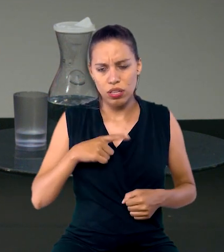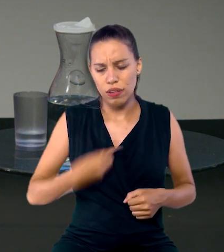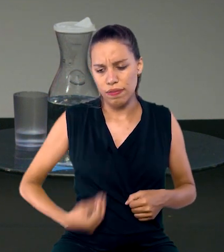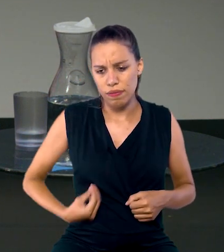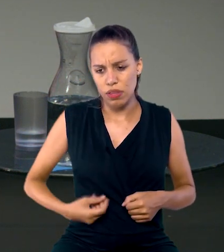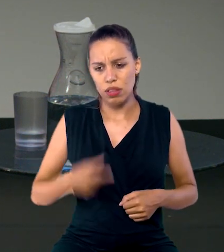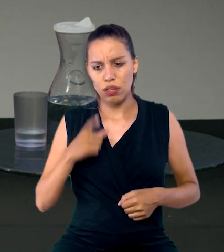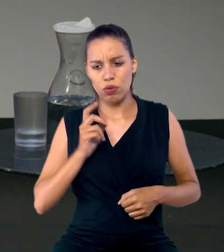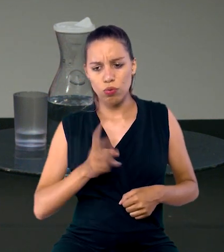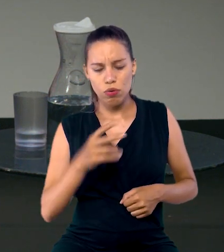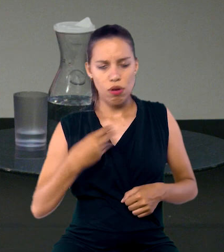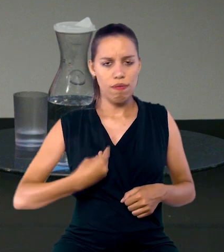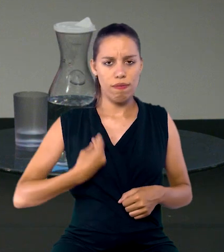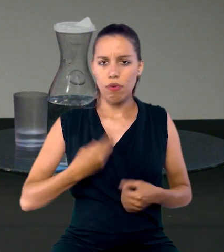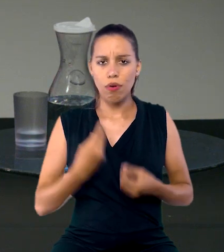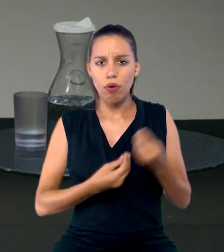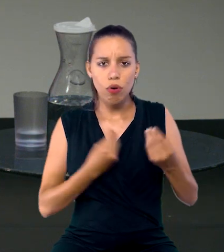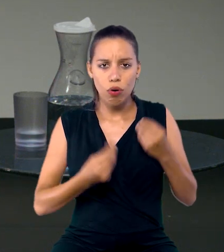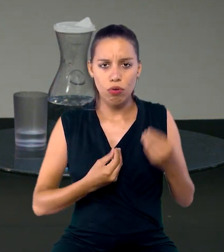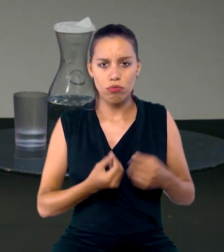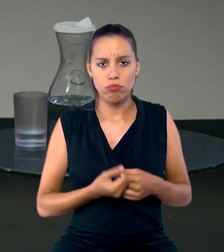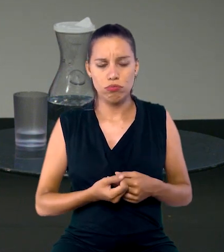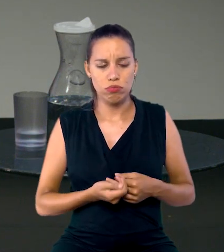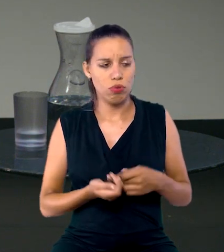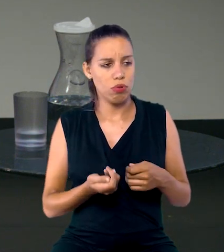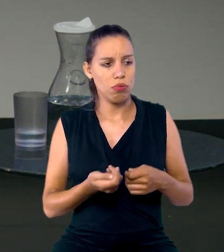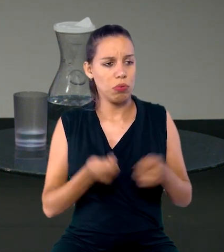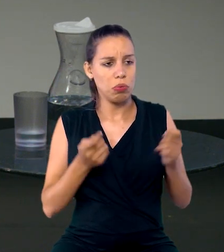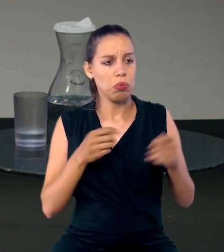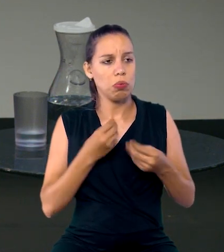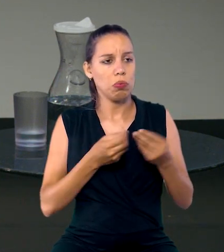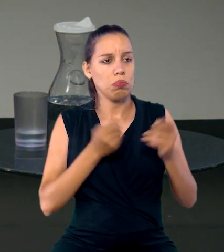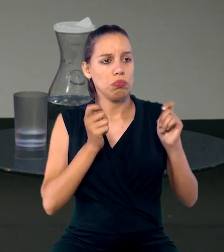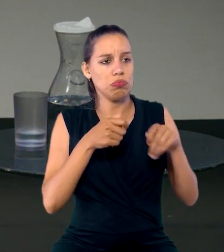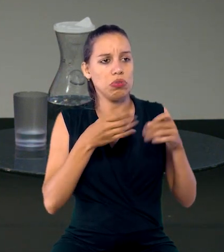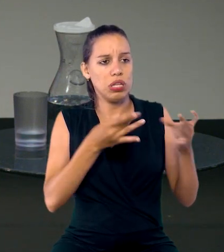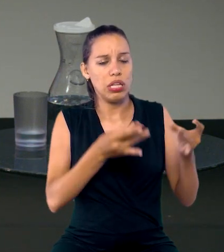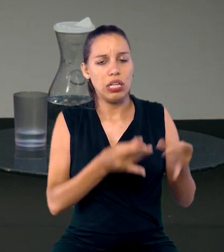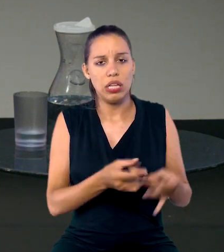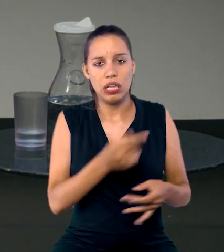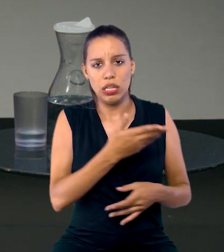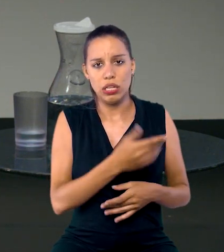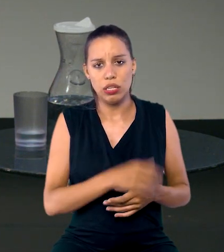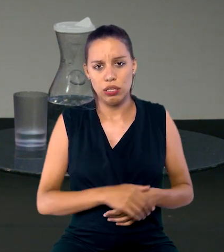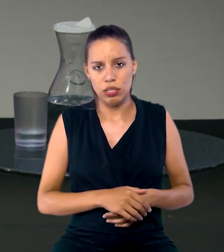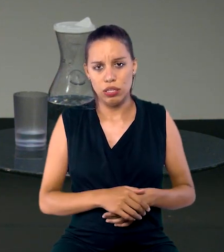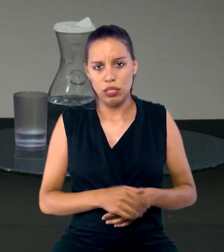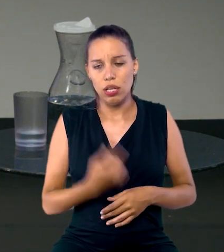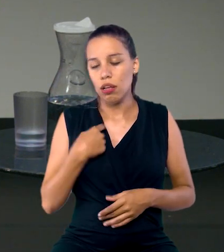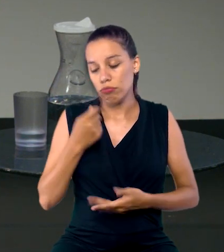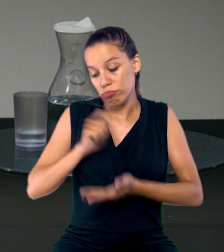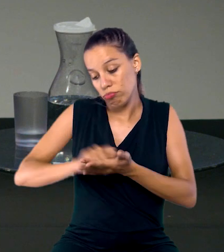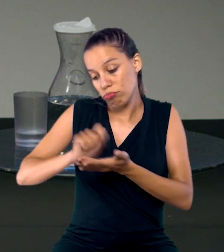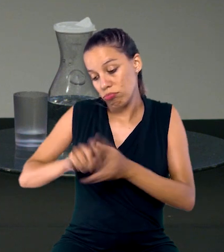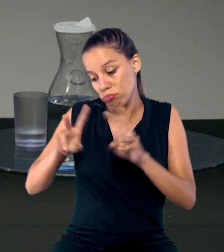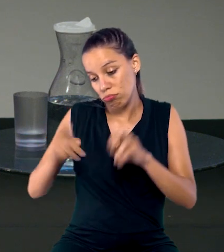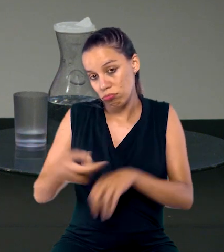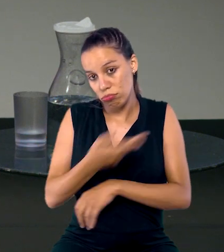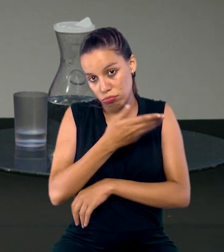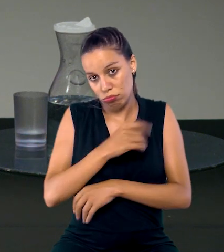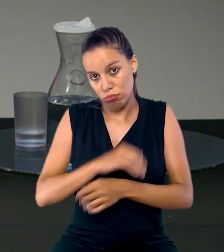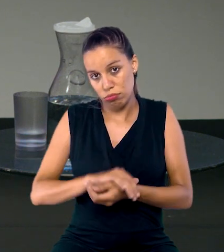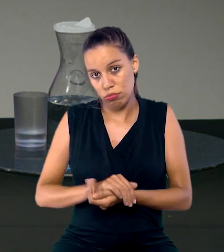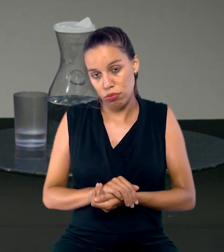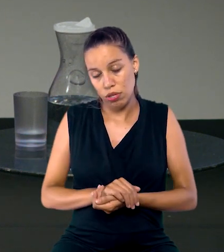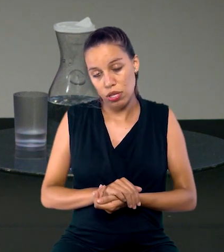corpos viverem? Quais são as delicadezas que permitem a vida ser possível? E eu escrevi sobre isso. E eu